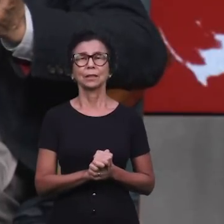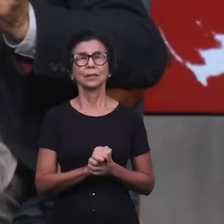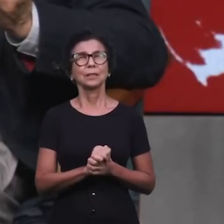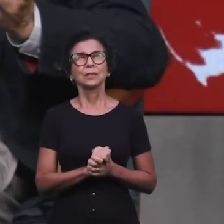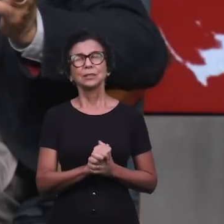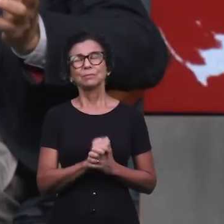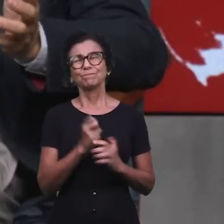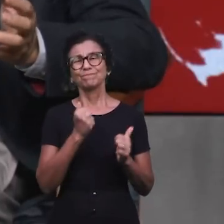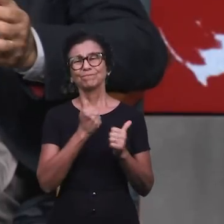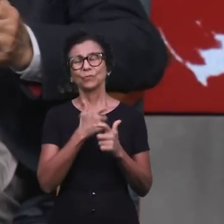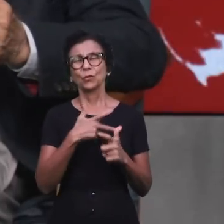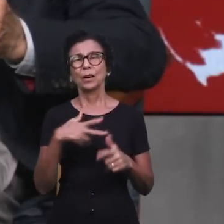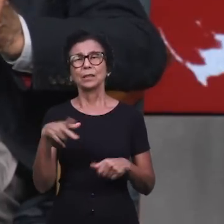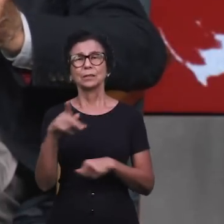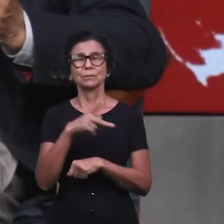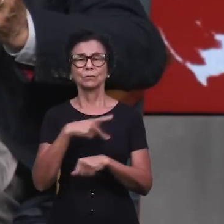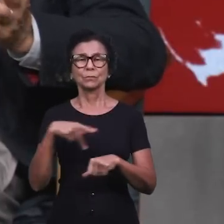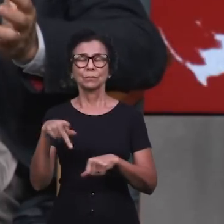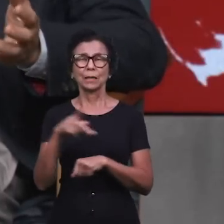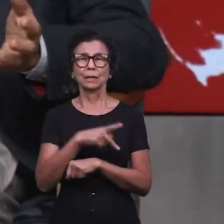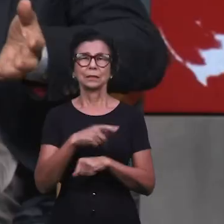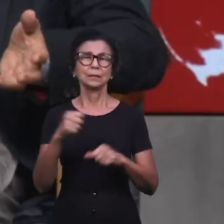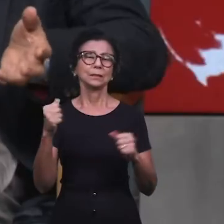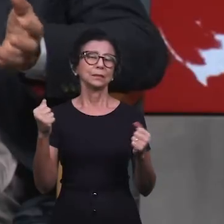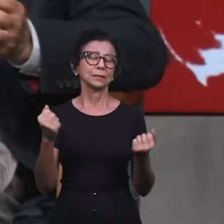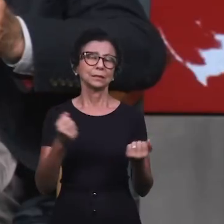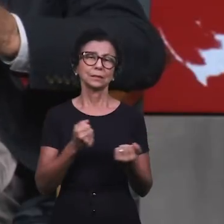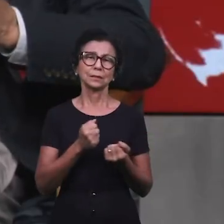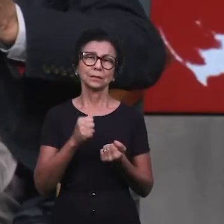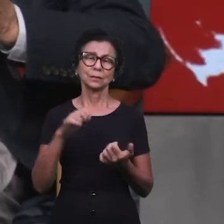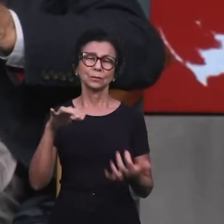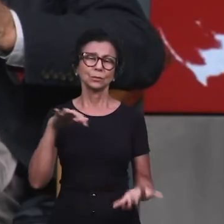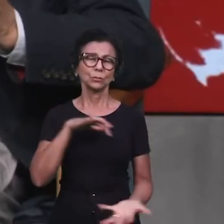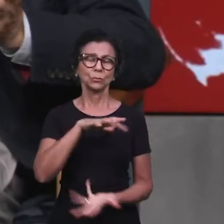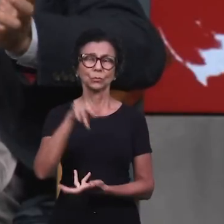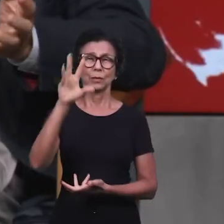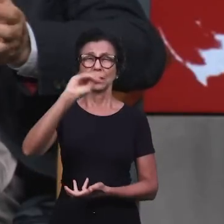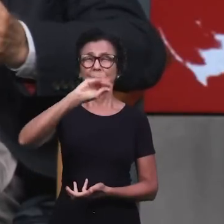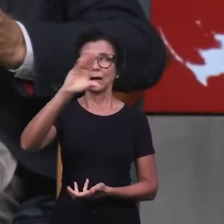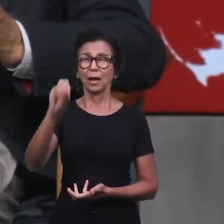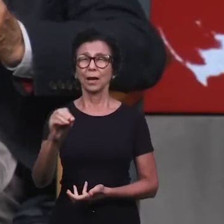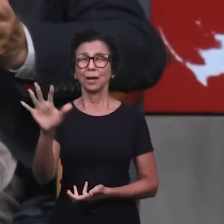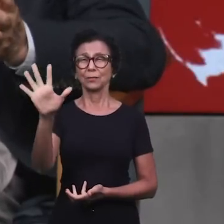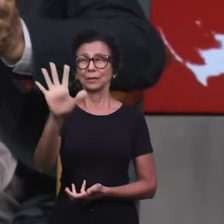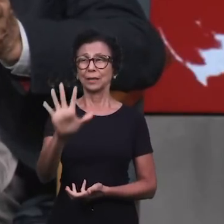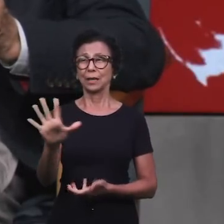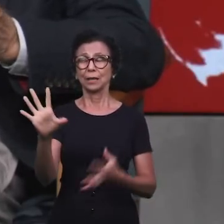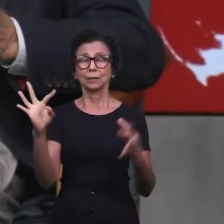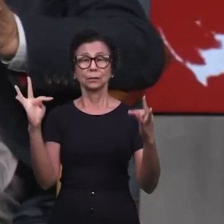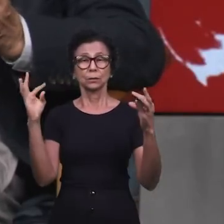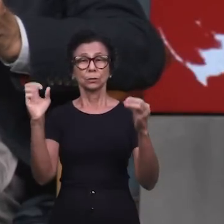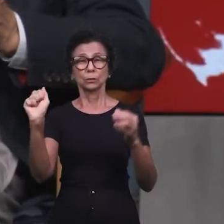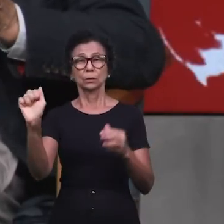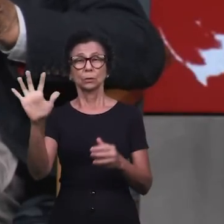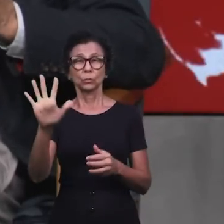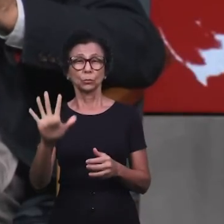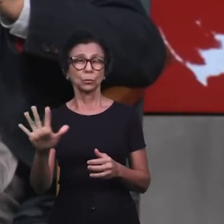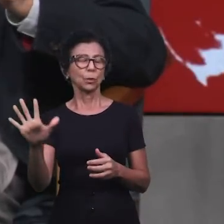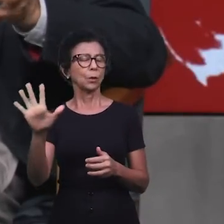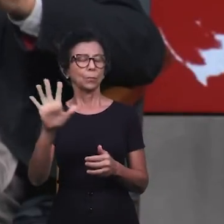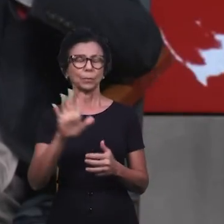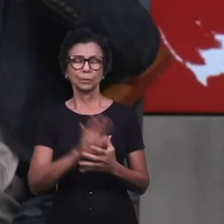Indonésia, no Paquistão, nas Filipinas, em toda a África, toda a Ásia,